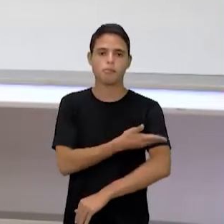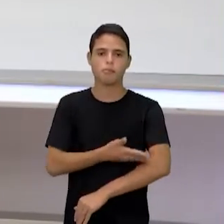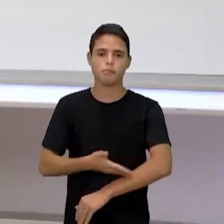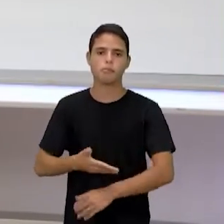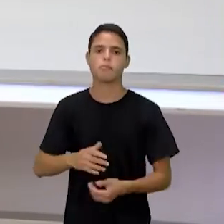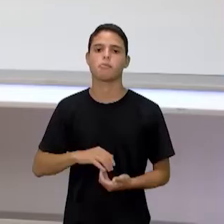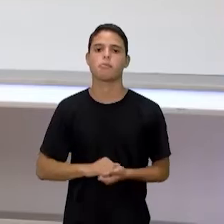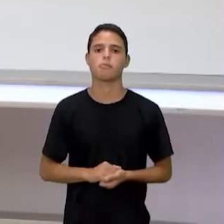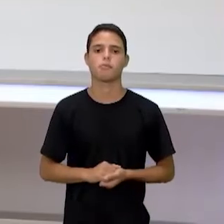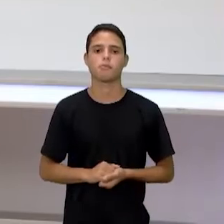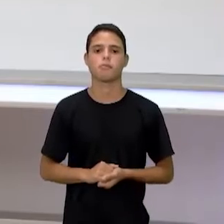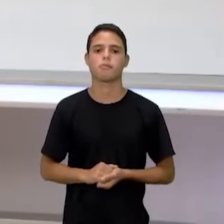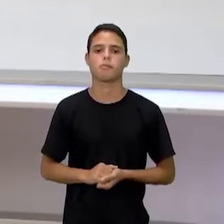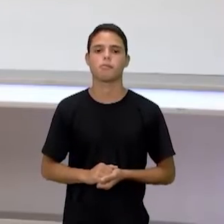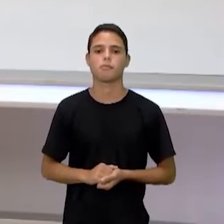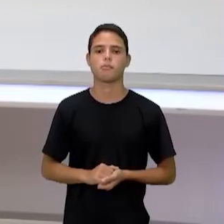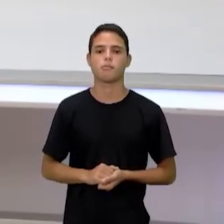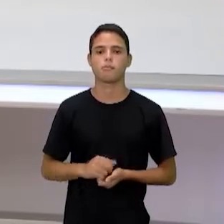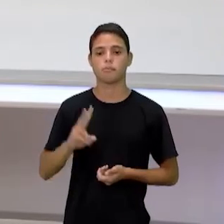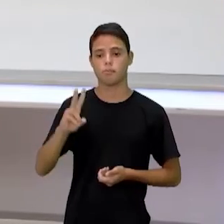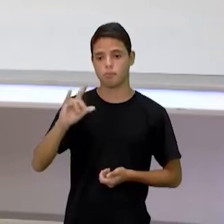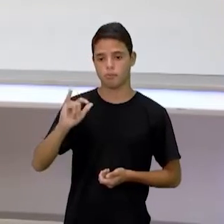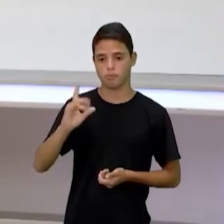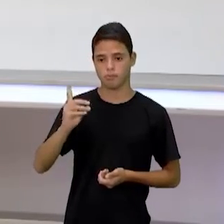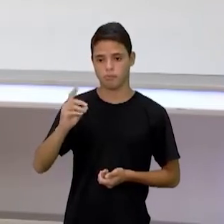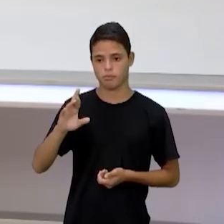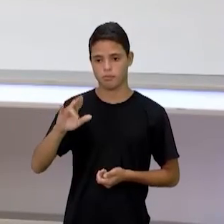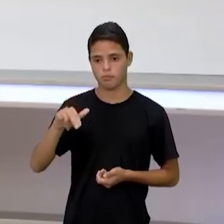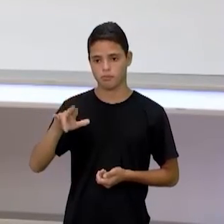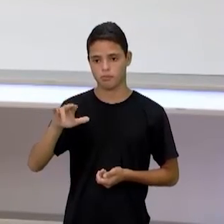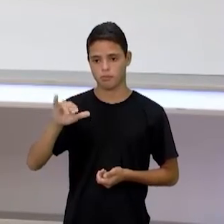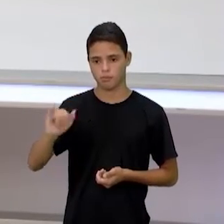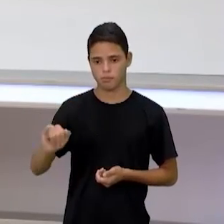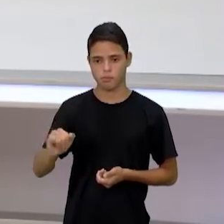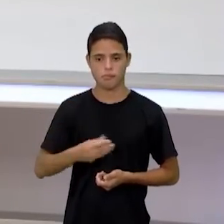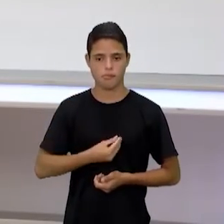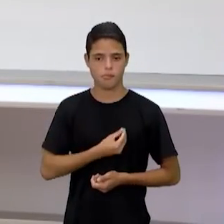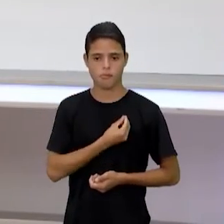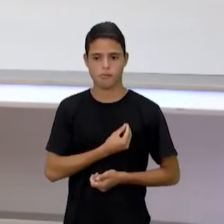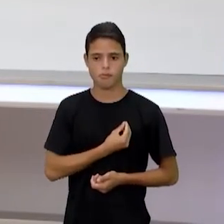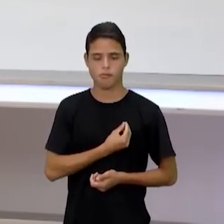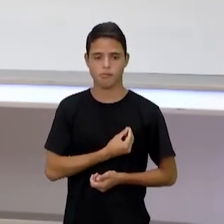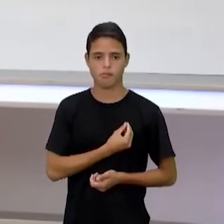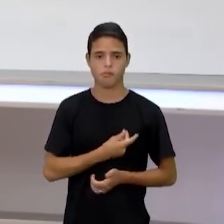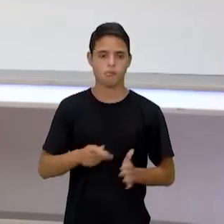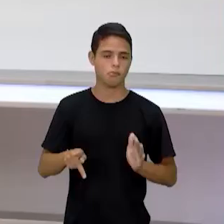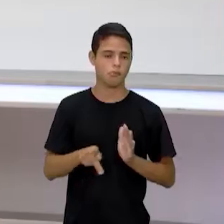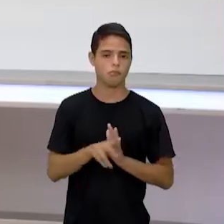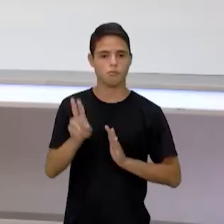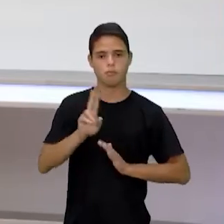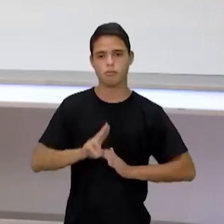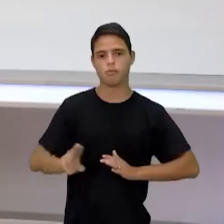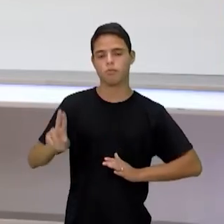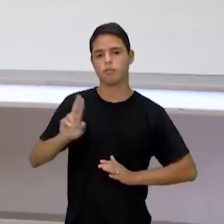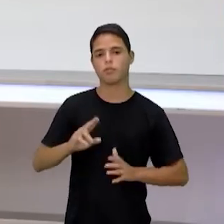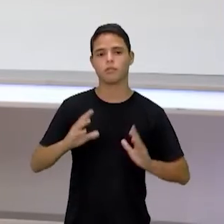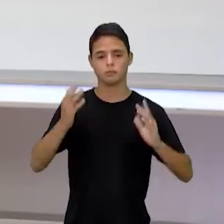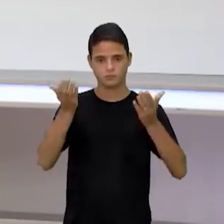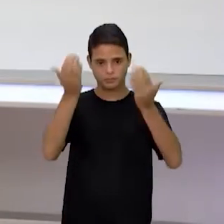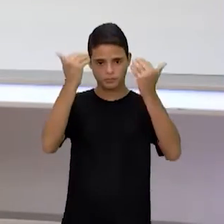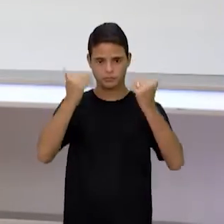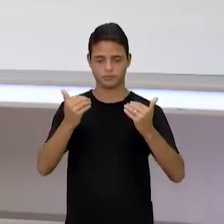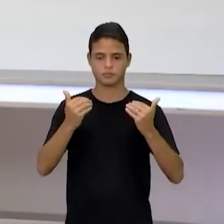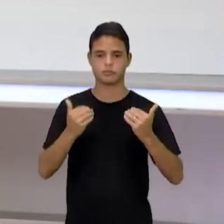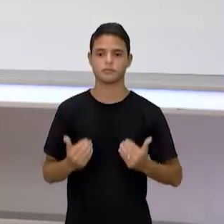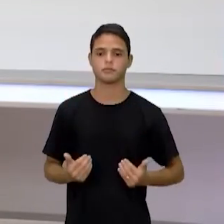vitrines vivas. Então, vitrine viva é um exemplo de arte utilizando o corpo como suporte, né? Isso no caso da